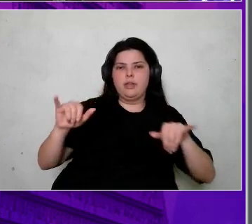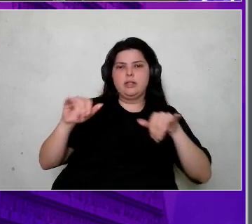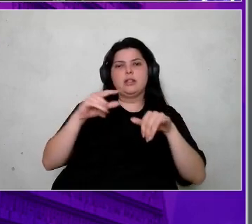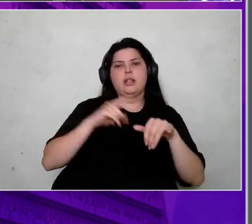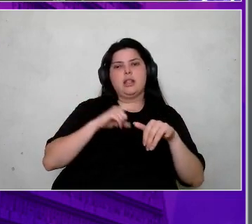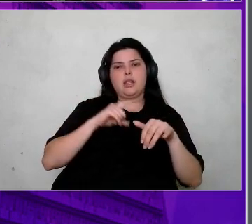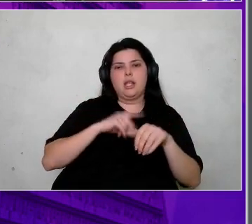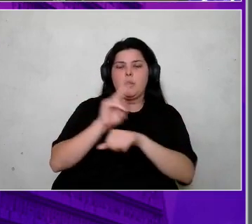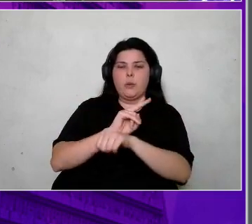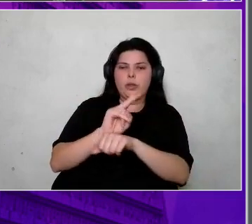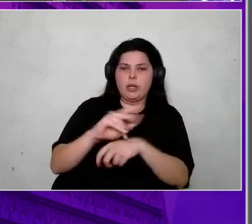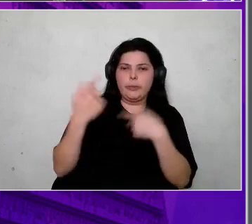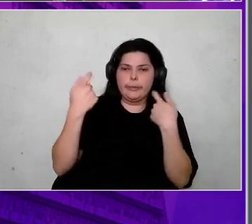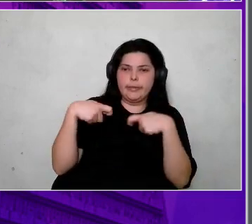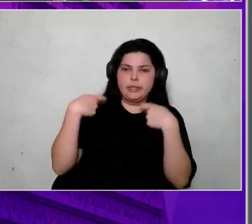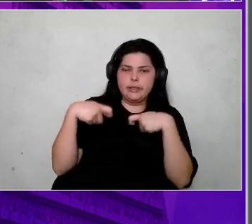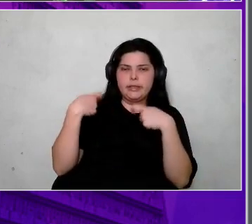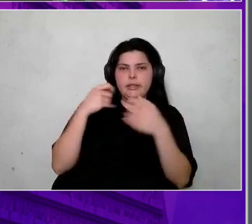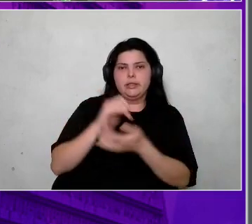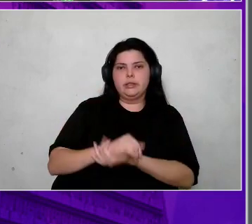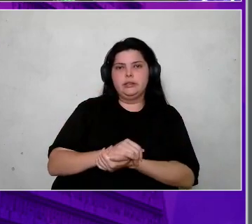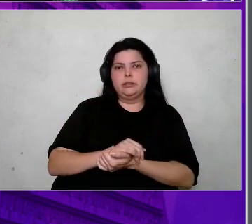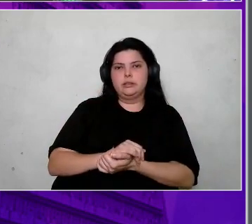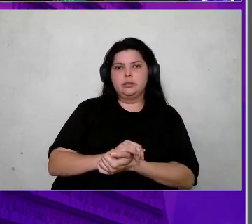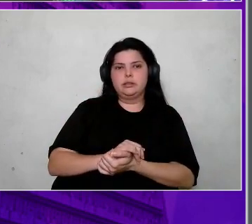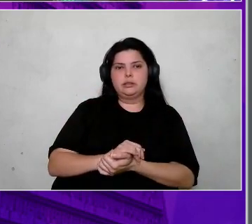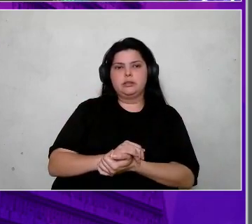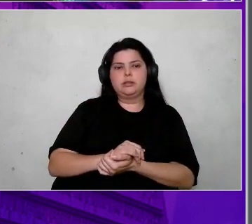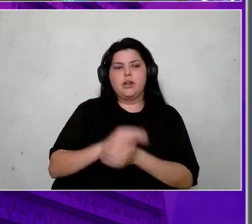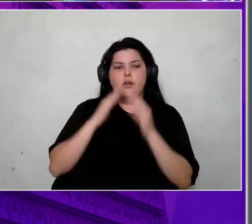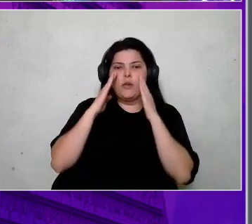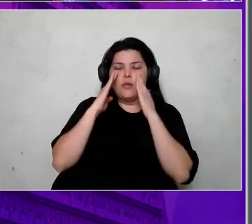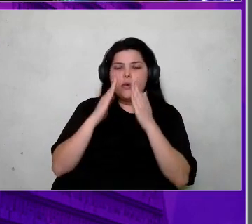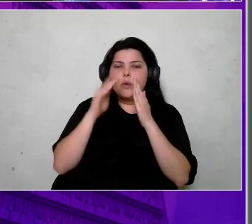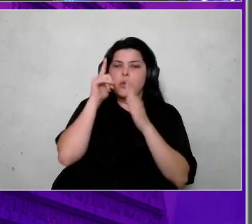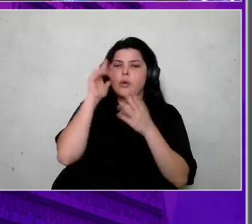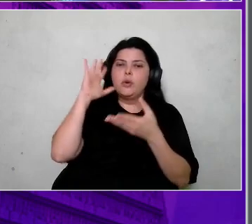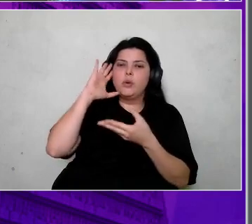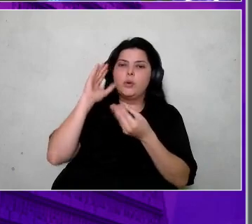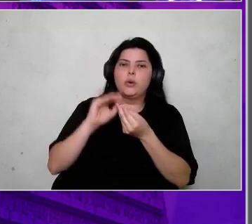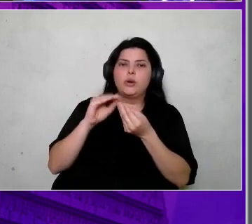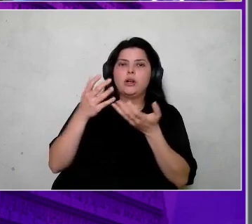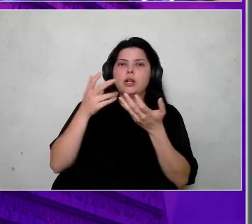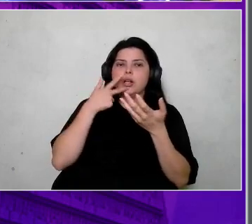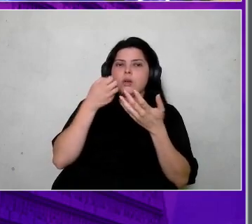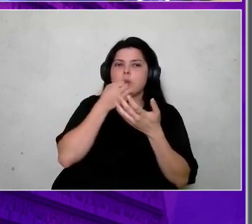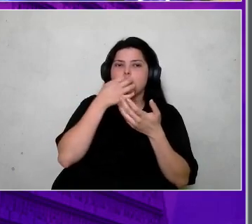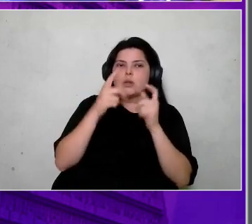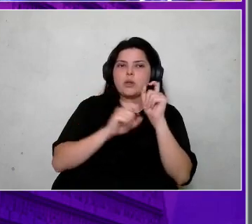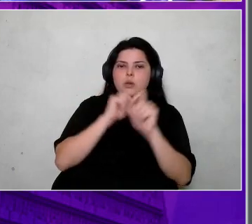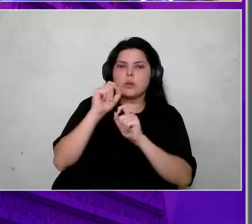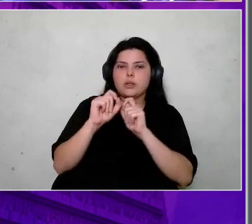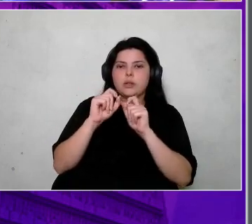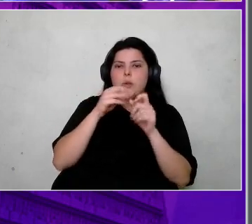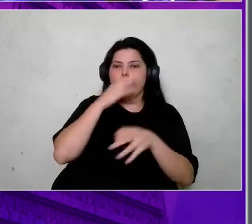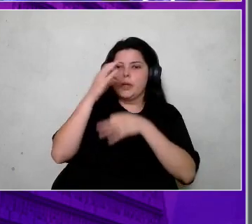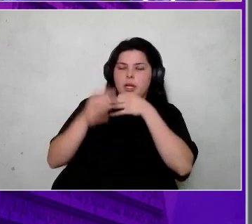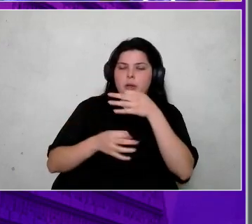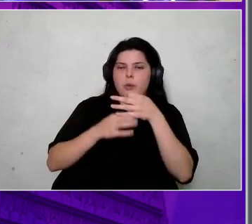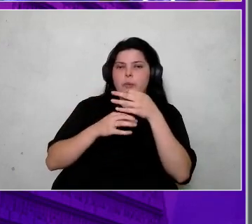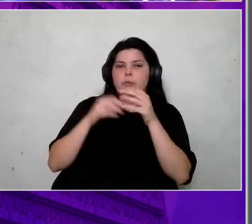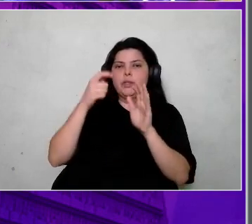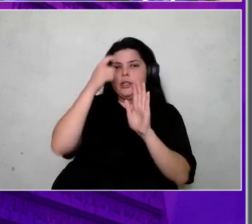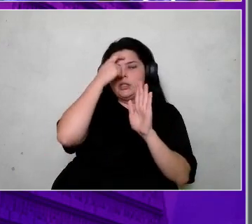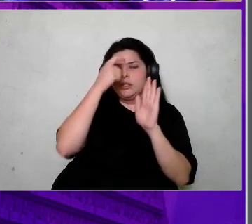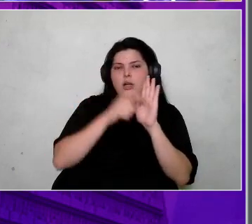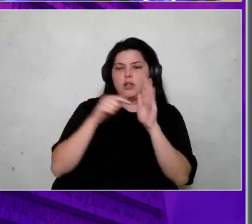aí e foco. Então, para concluir, o que eu queria dizer é que, na nossa visão, a AI generativa